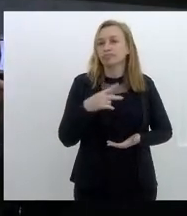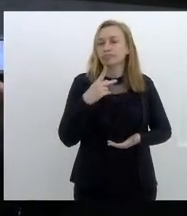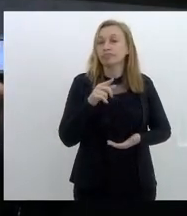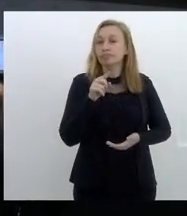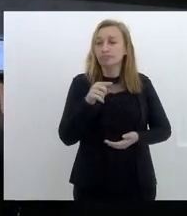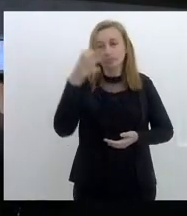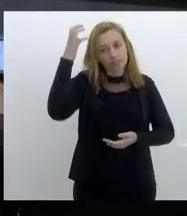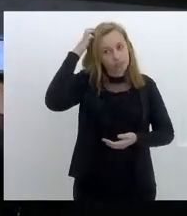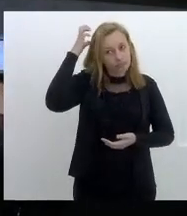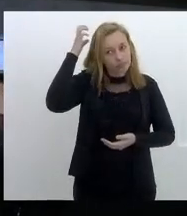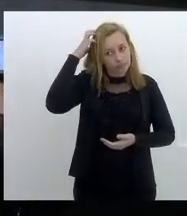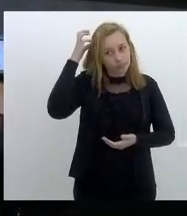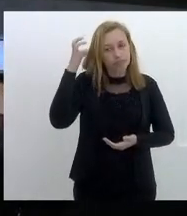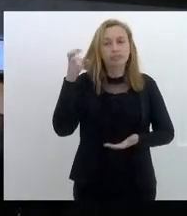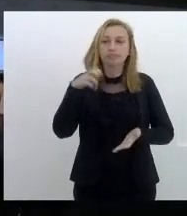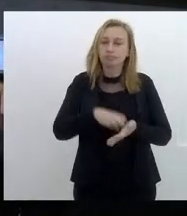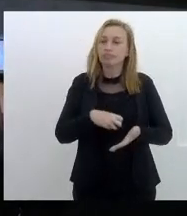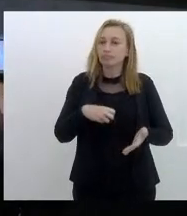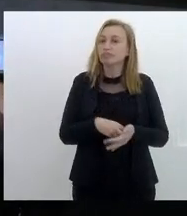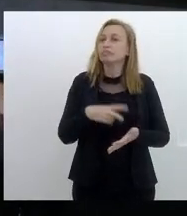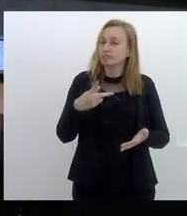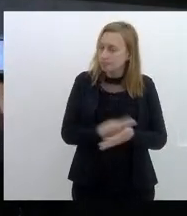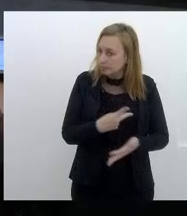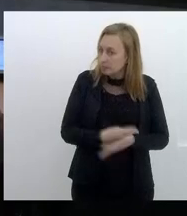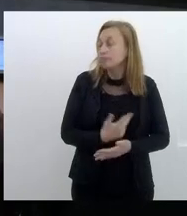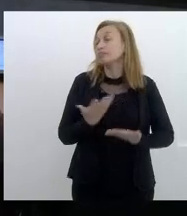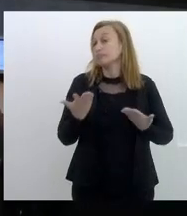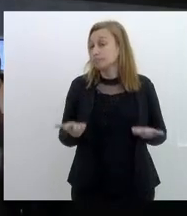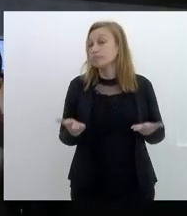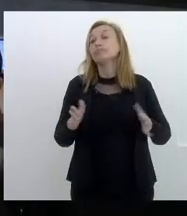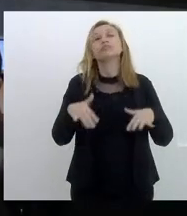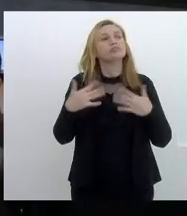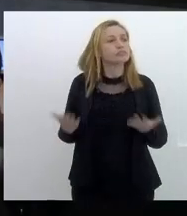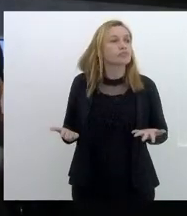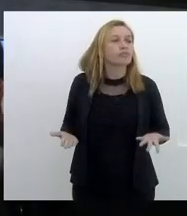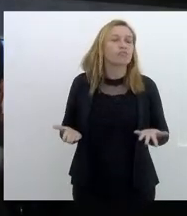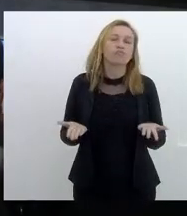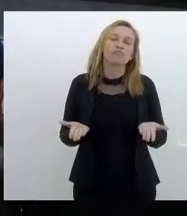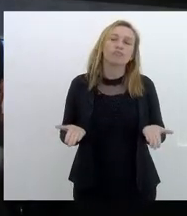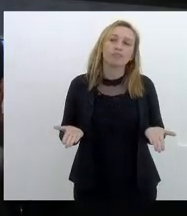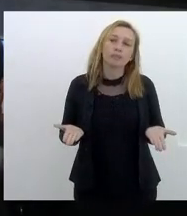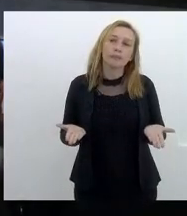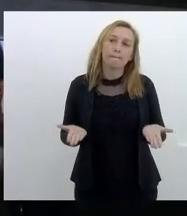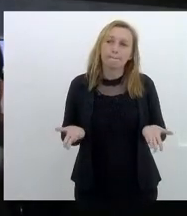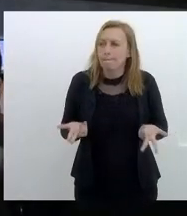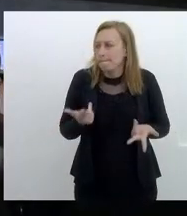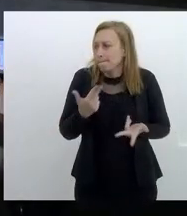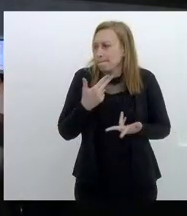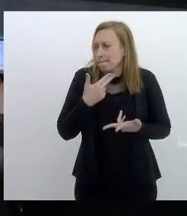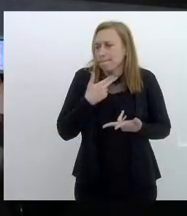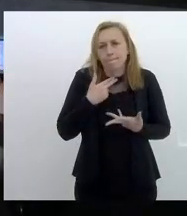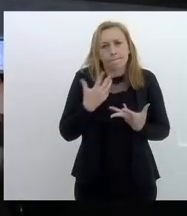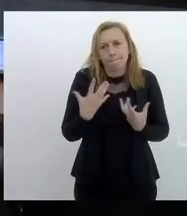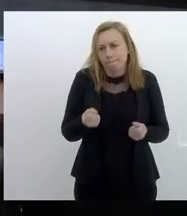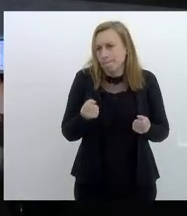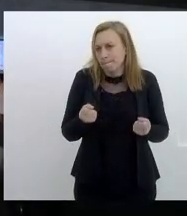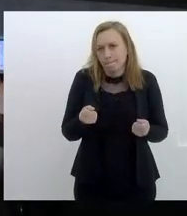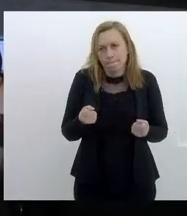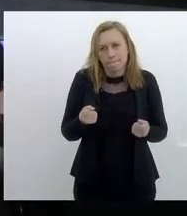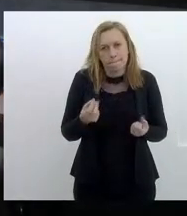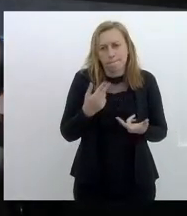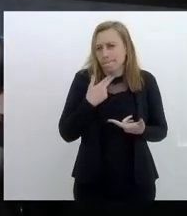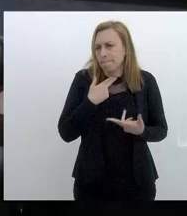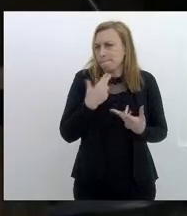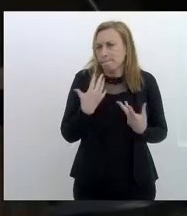sendo penalizado de forma brutal e perversa bom então isso daí Afinal de pão não pode ser admitido isso